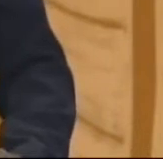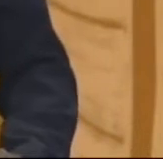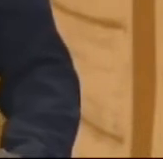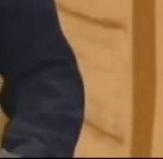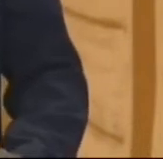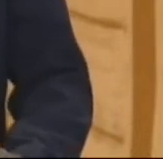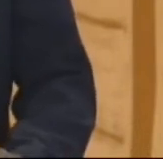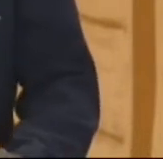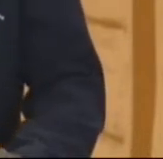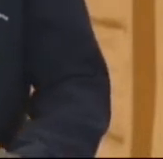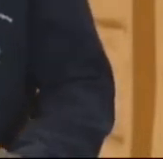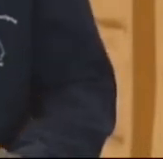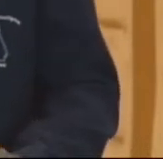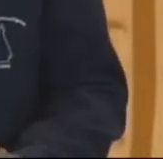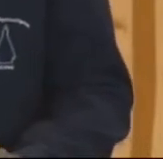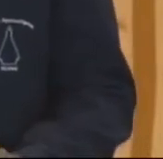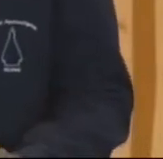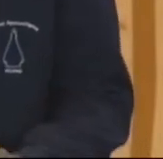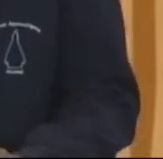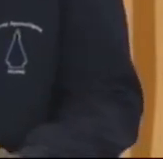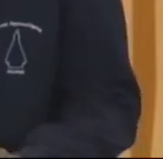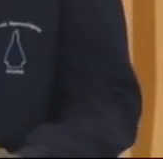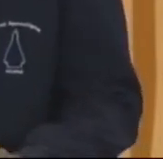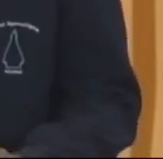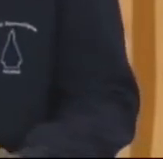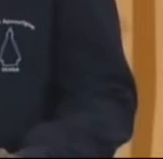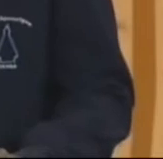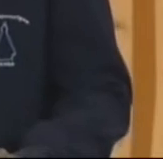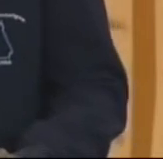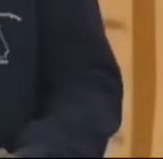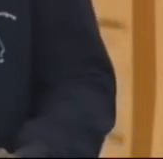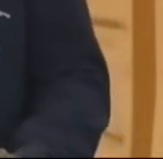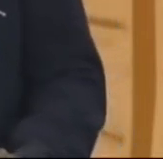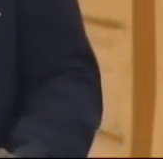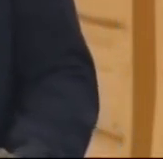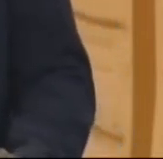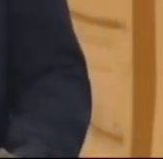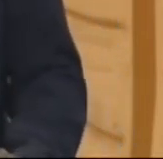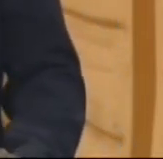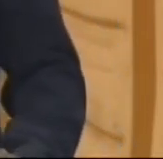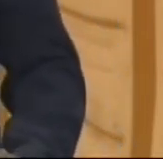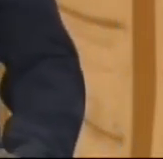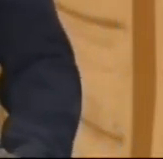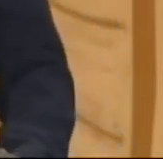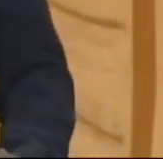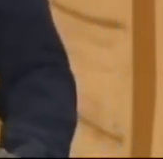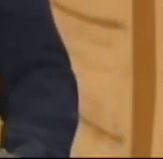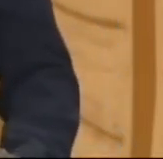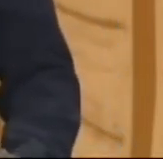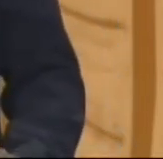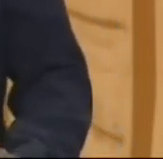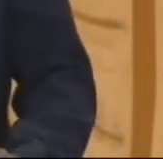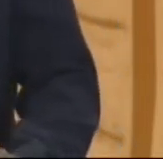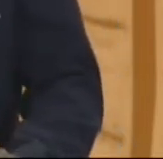Este infeliz gritou a Deus e foi ouvido, e